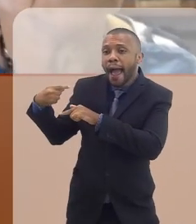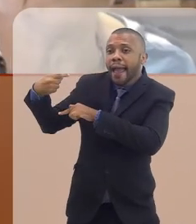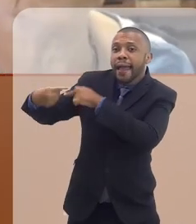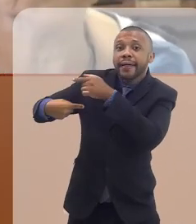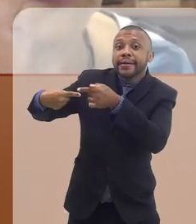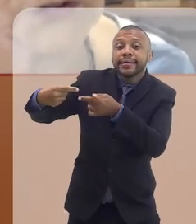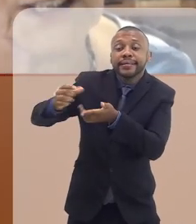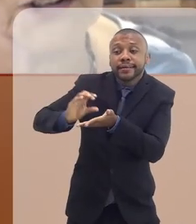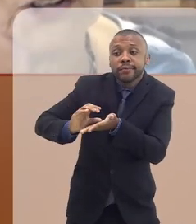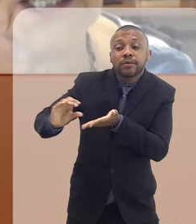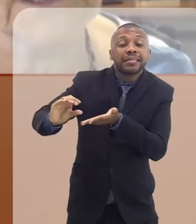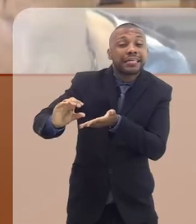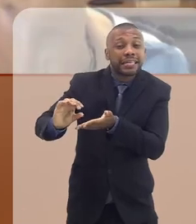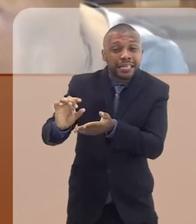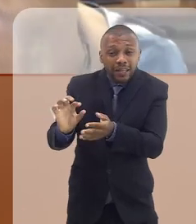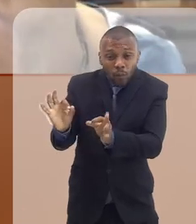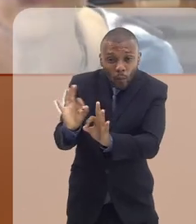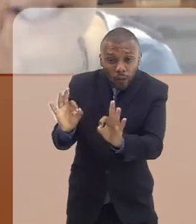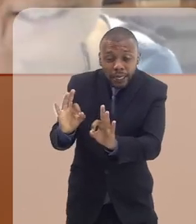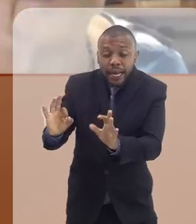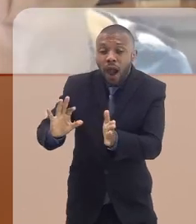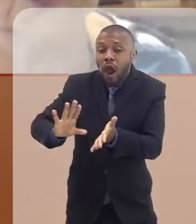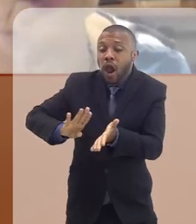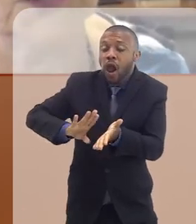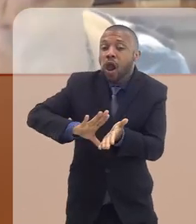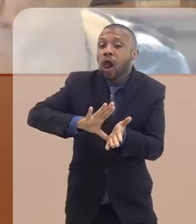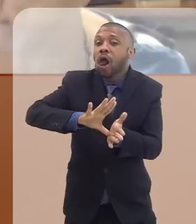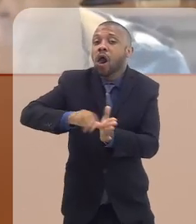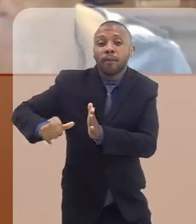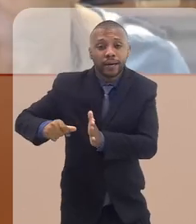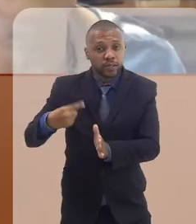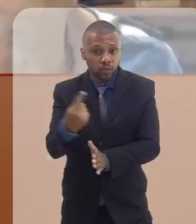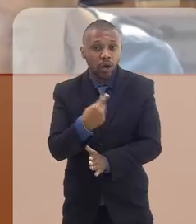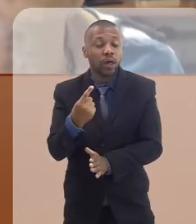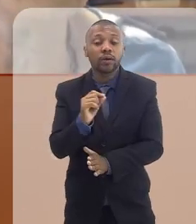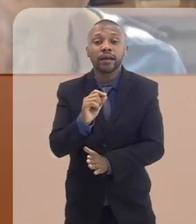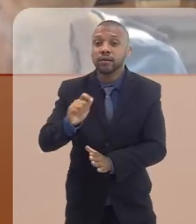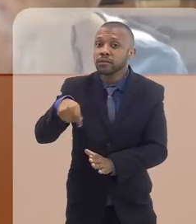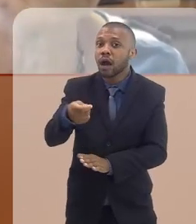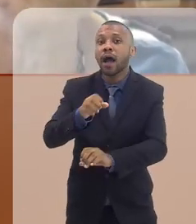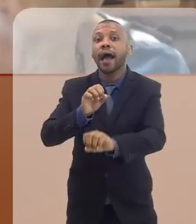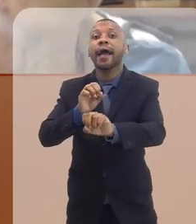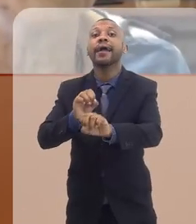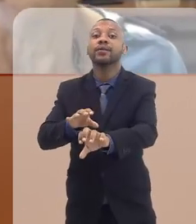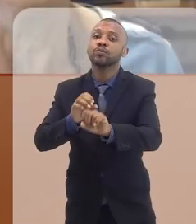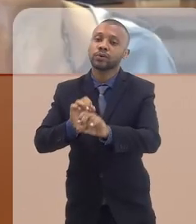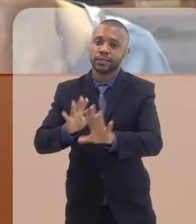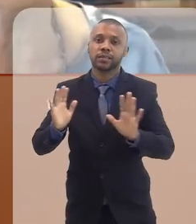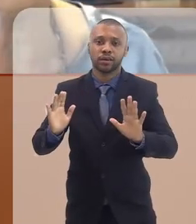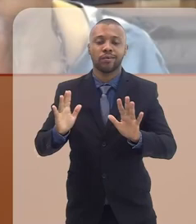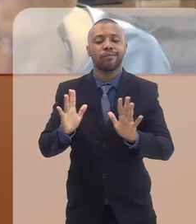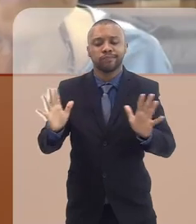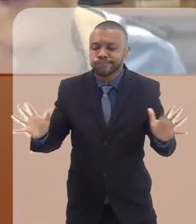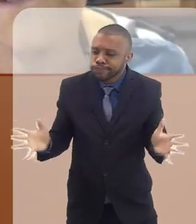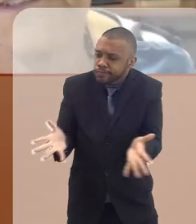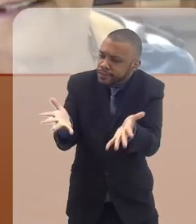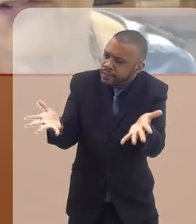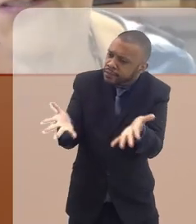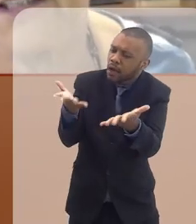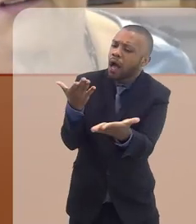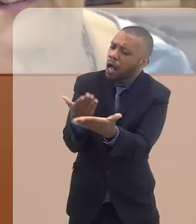herança que eles iam nos deixar, que ninguém tiraria de nós, era a educação. Então,